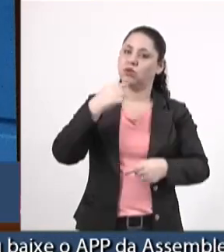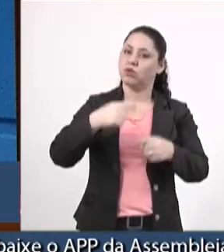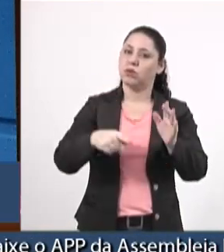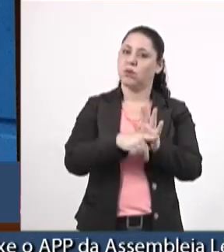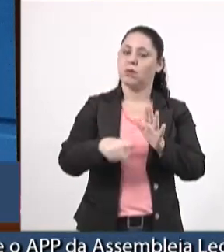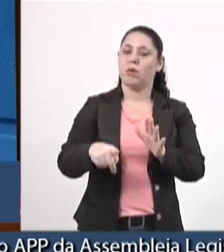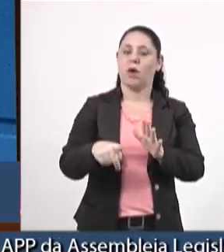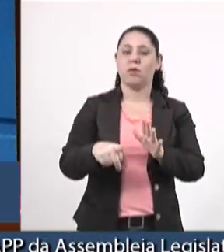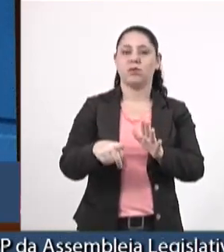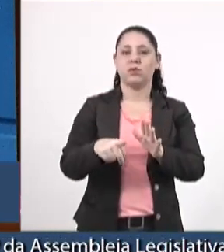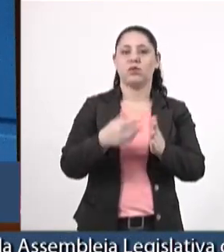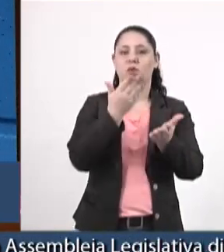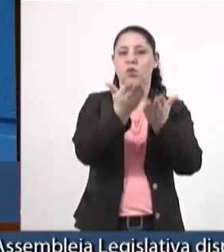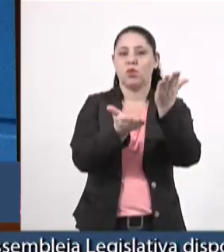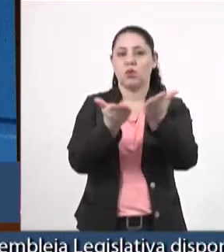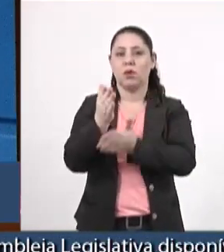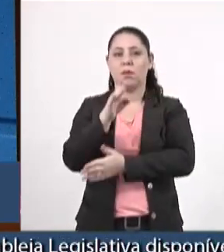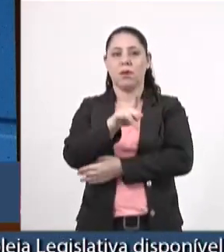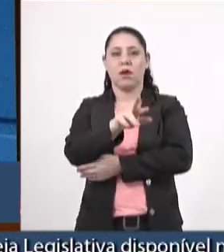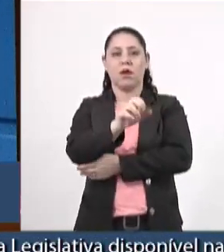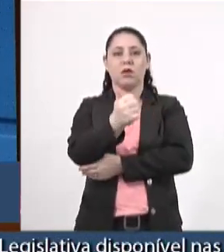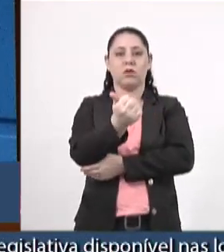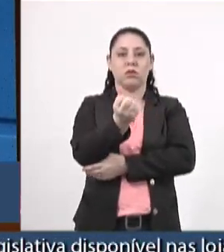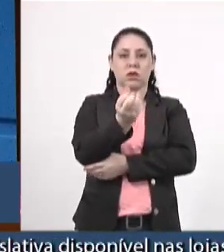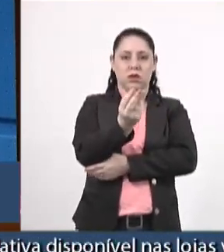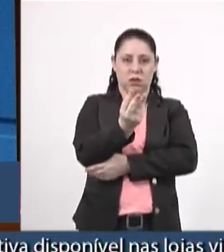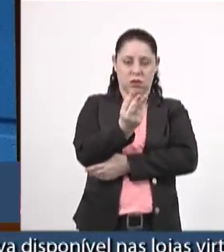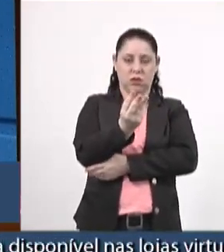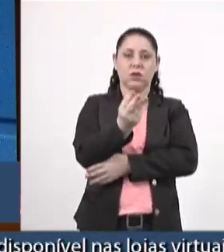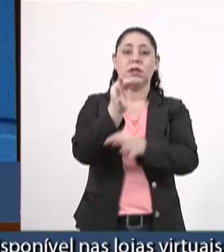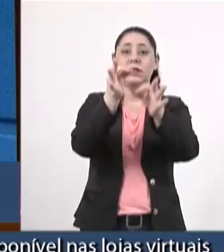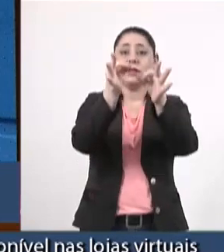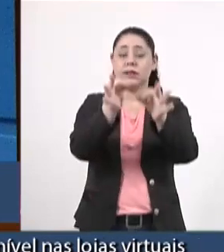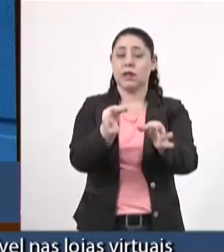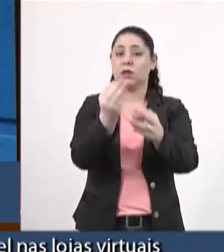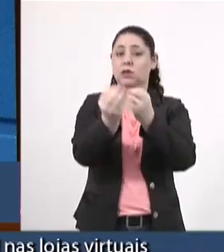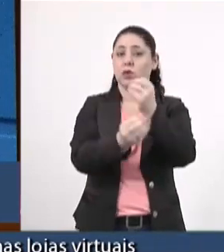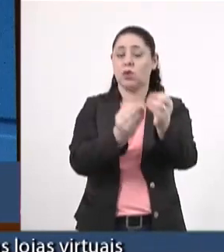da concessão da BR-163, da forma como está